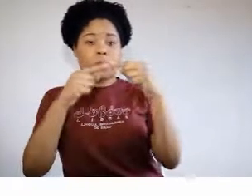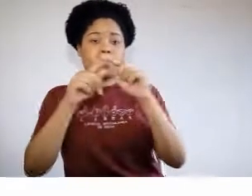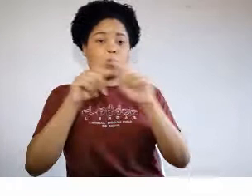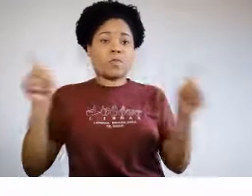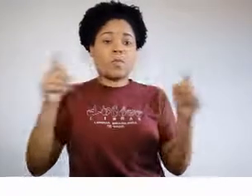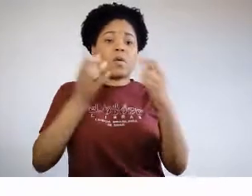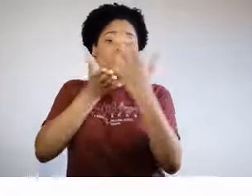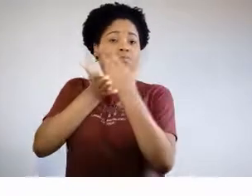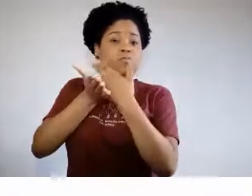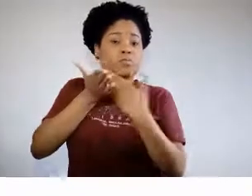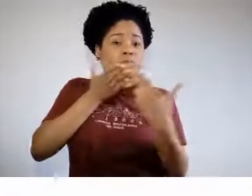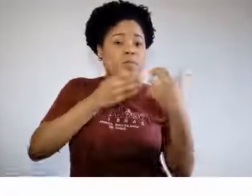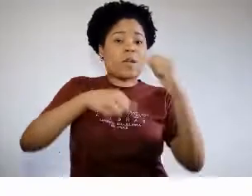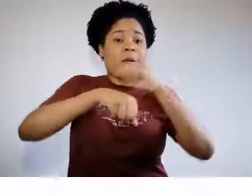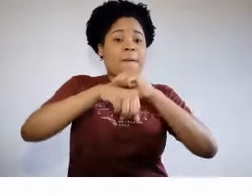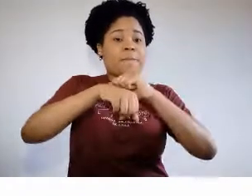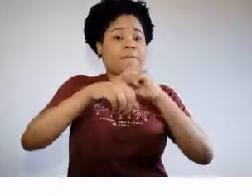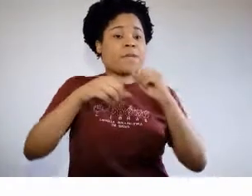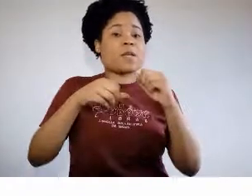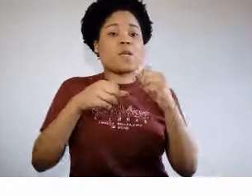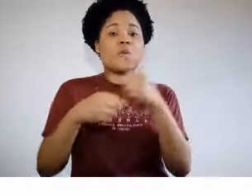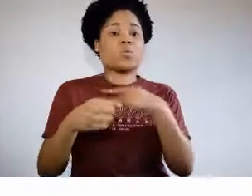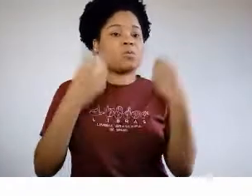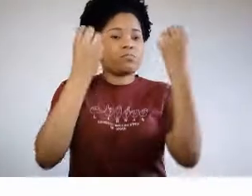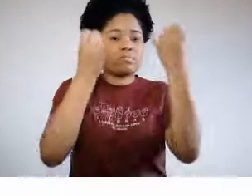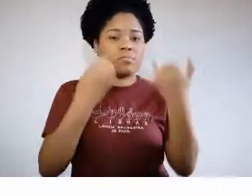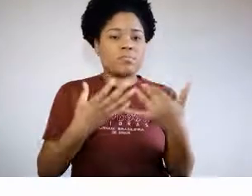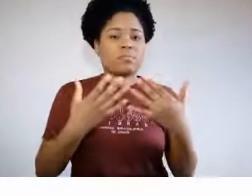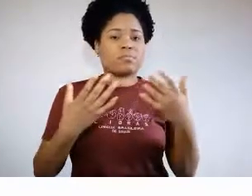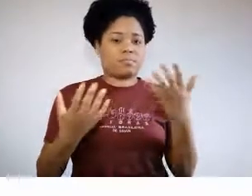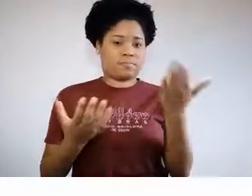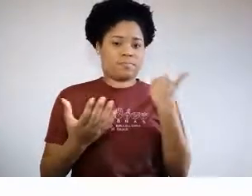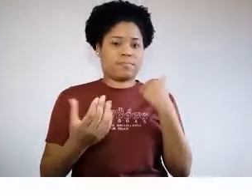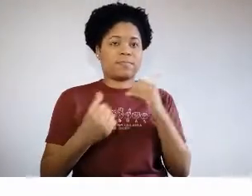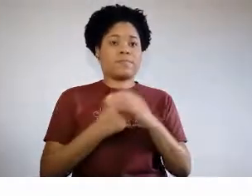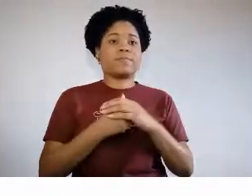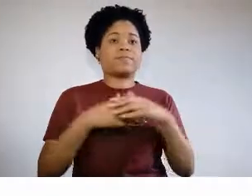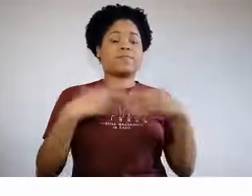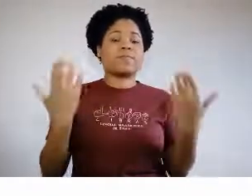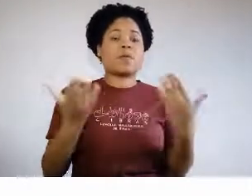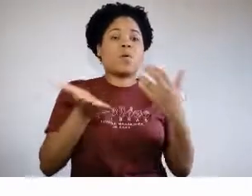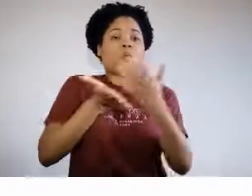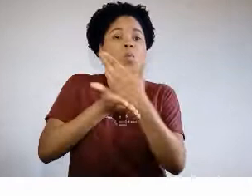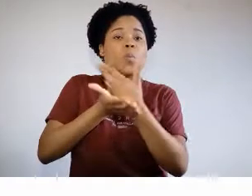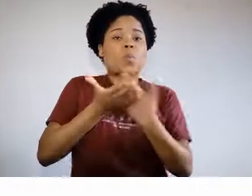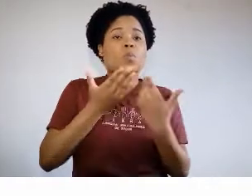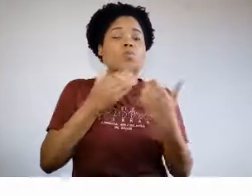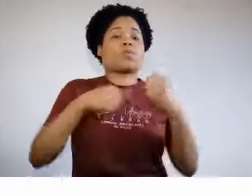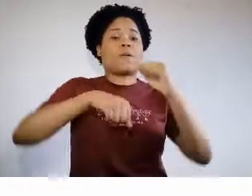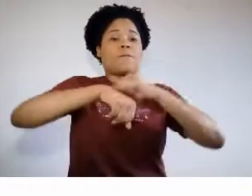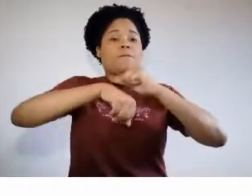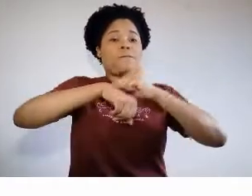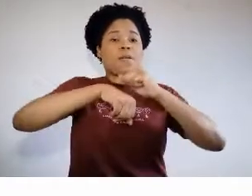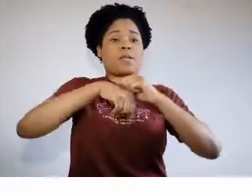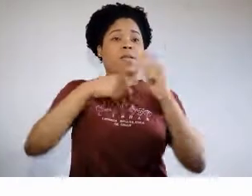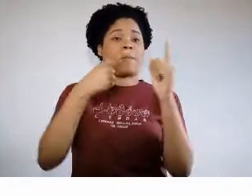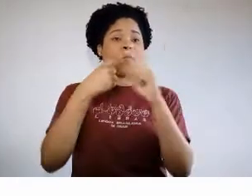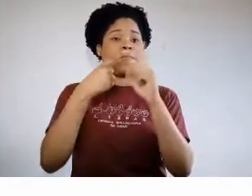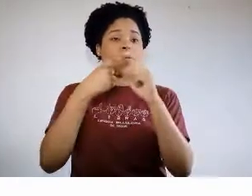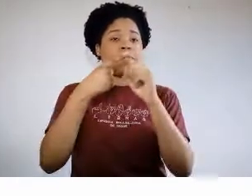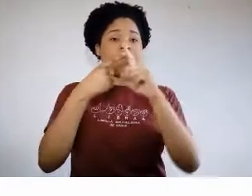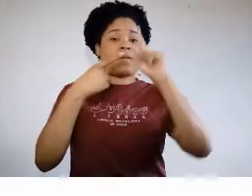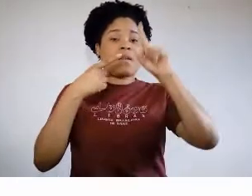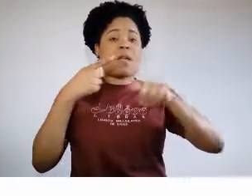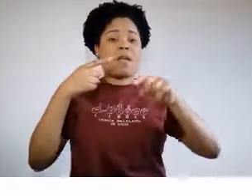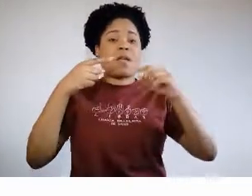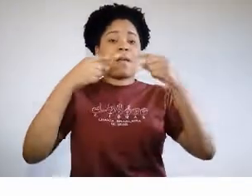Agora, topologia física nós ainda não explicamos. Vamos lá? Topologia física. A primeira delas